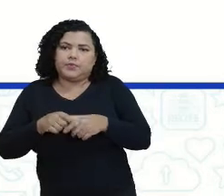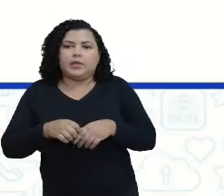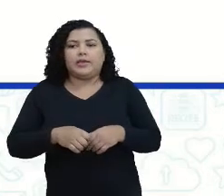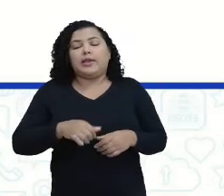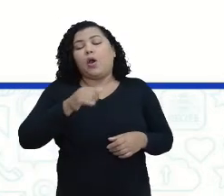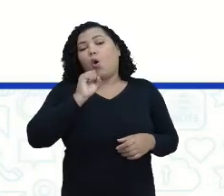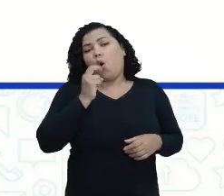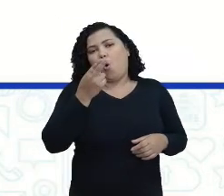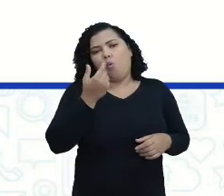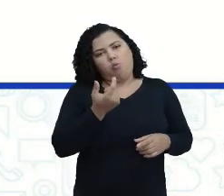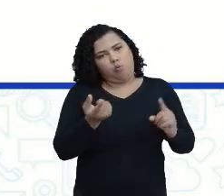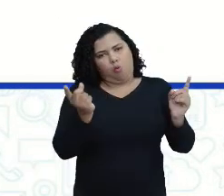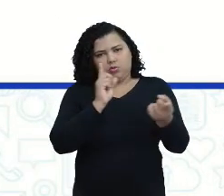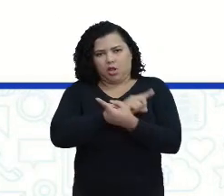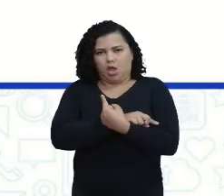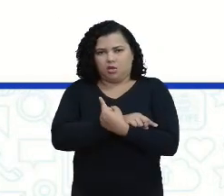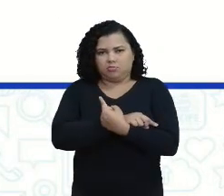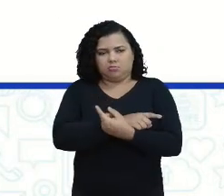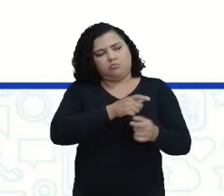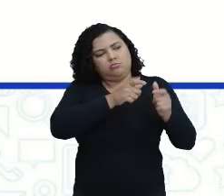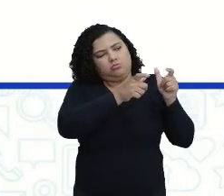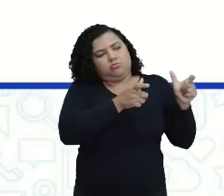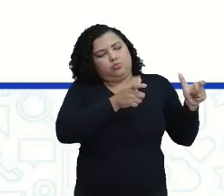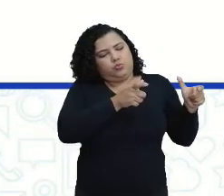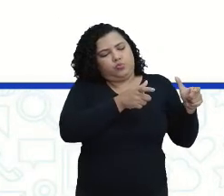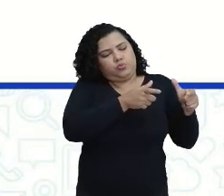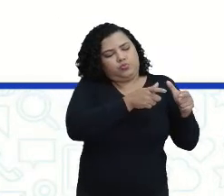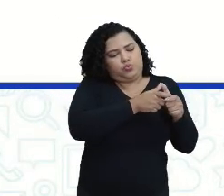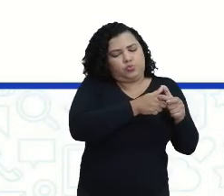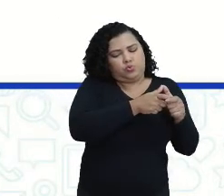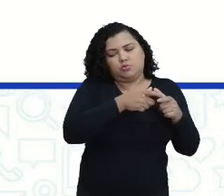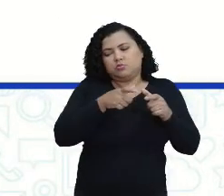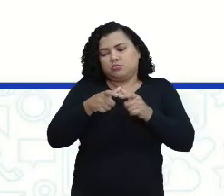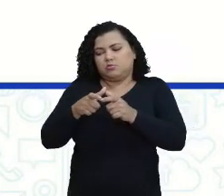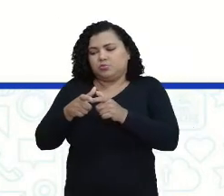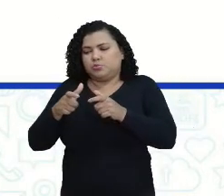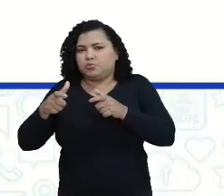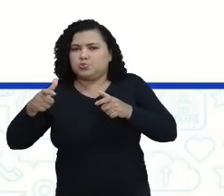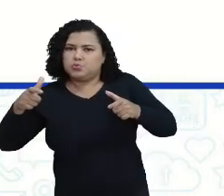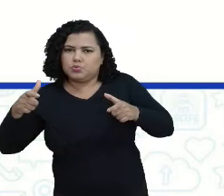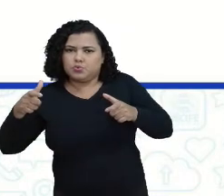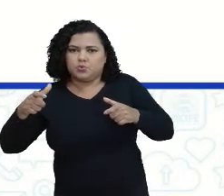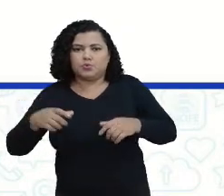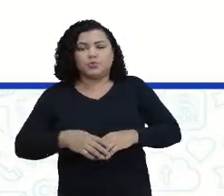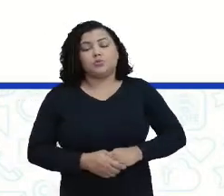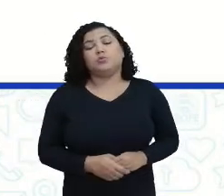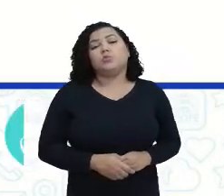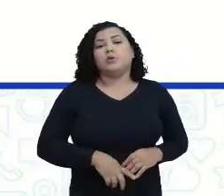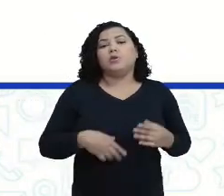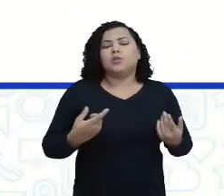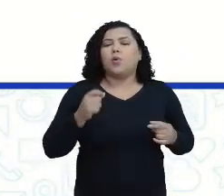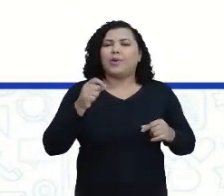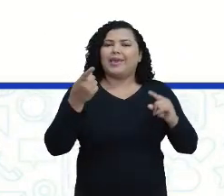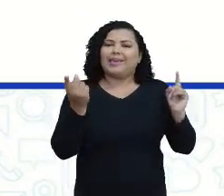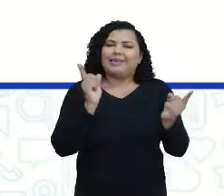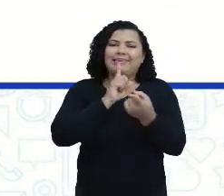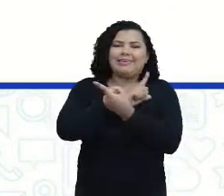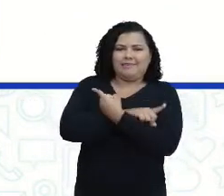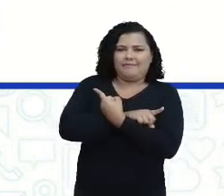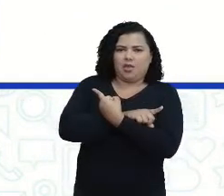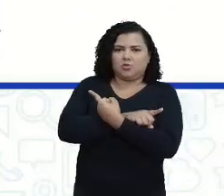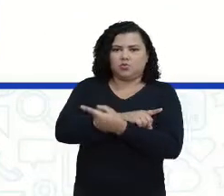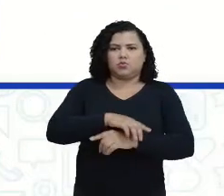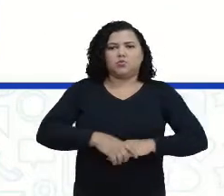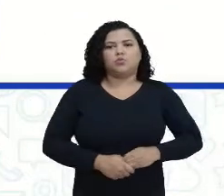grandeza esteja diminuindo, faz com que a outra grandeza esteja aumentando. São as grandezas inversamente